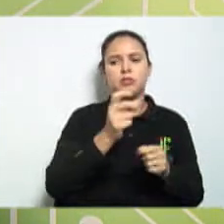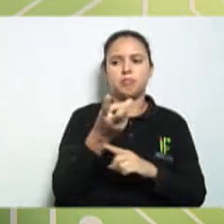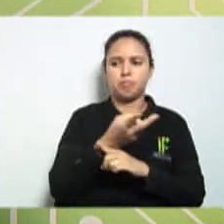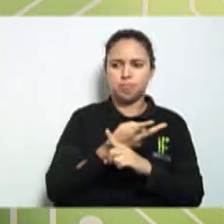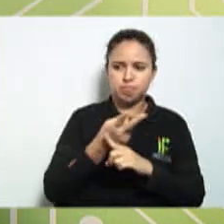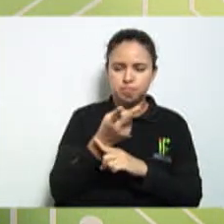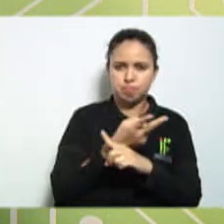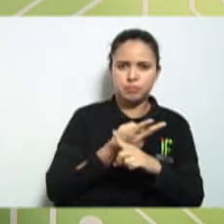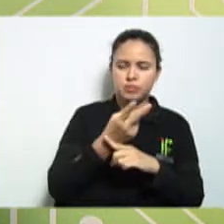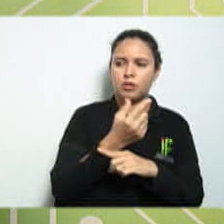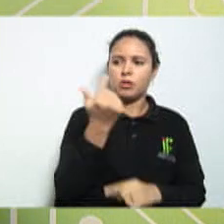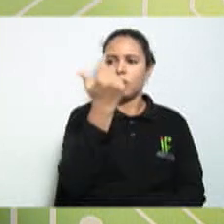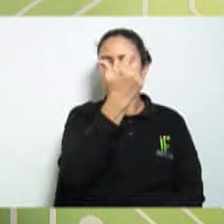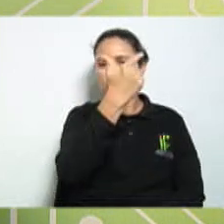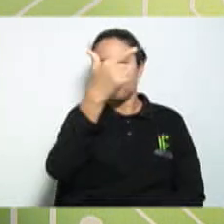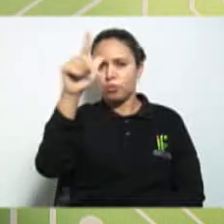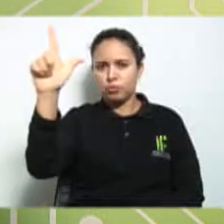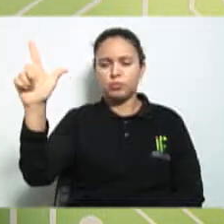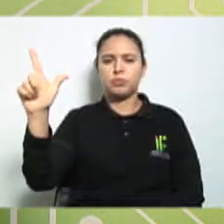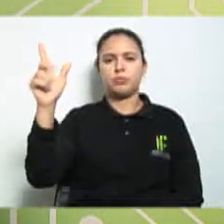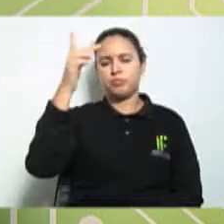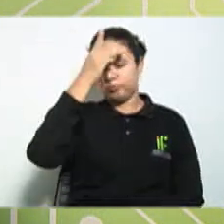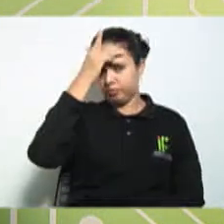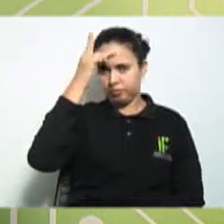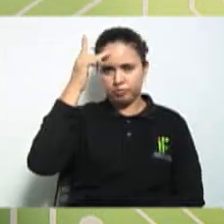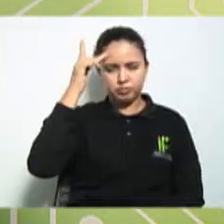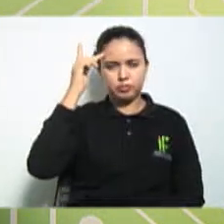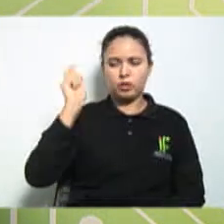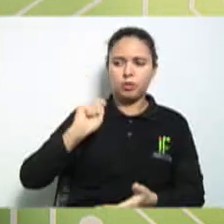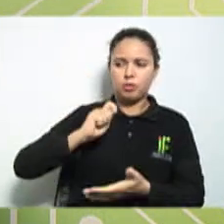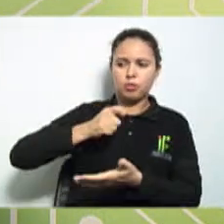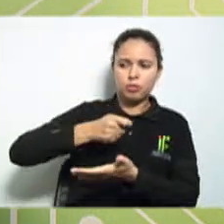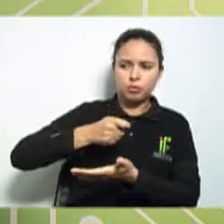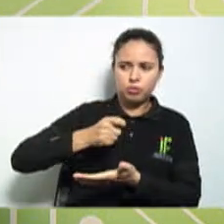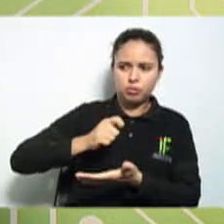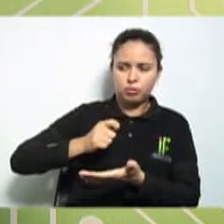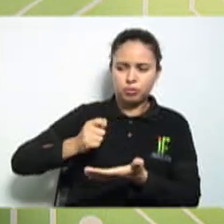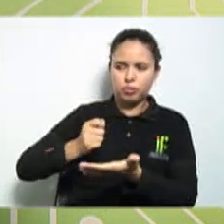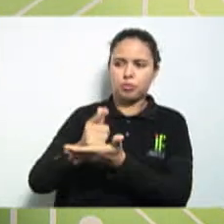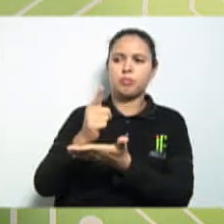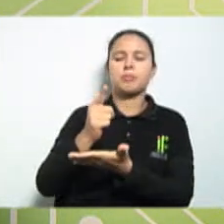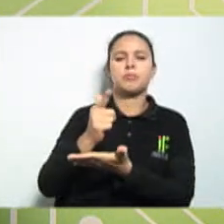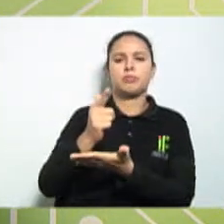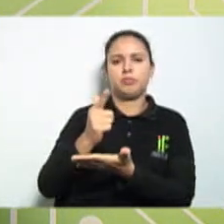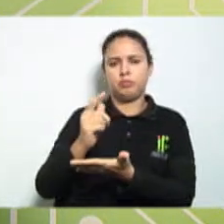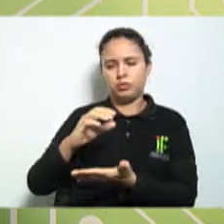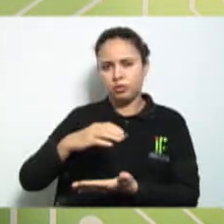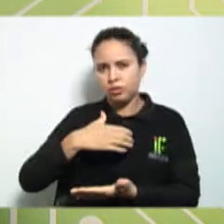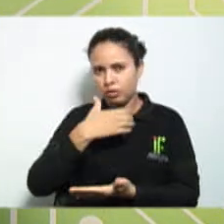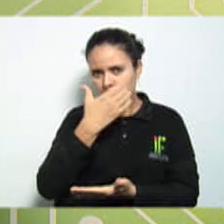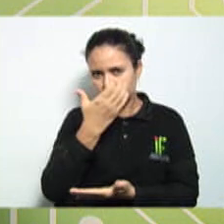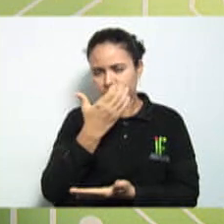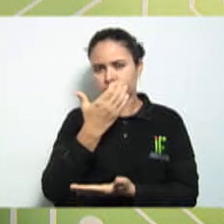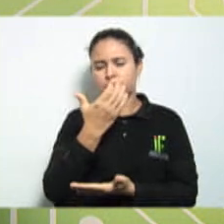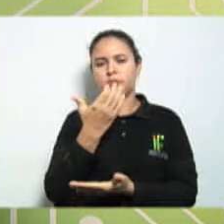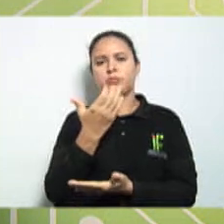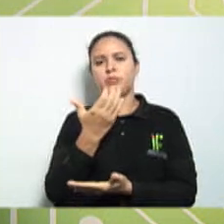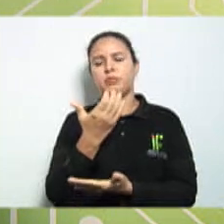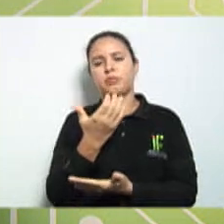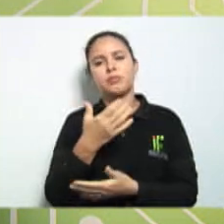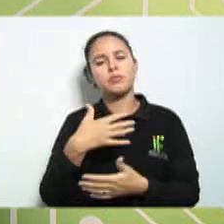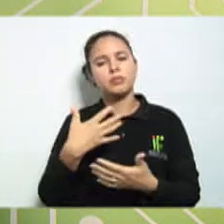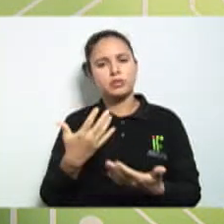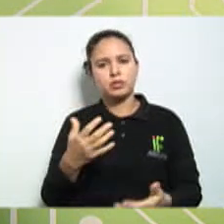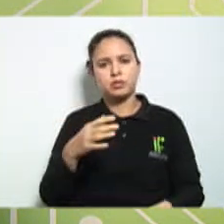buscar em outros produtores essas frutas que não são cooperados. Esses atos aí,